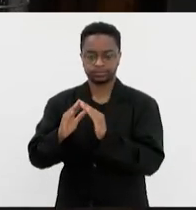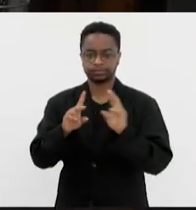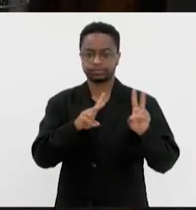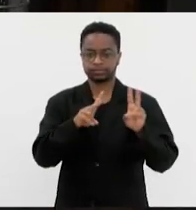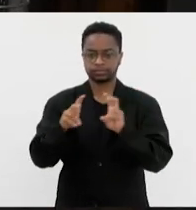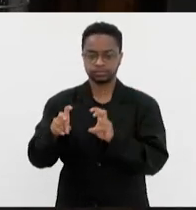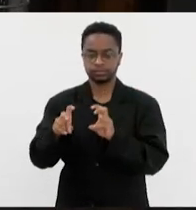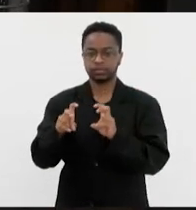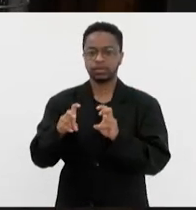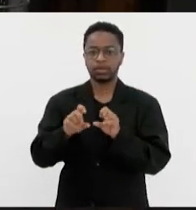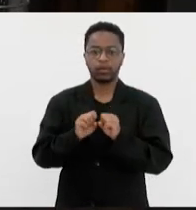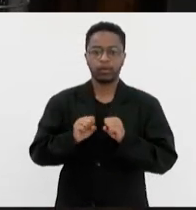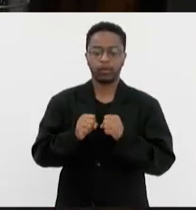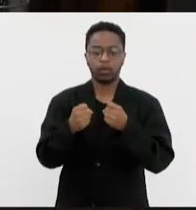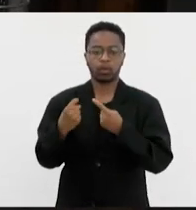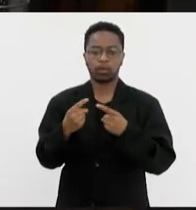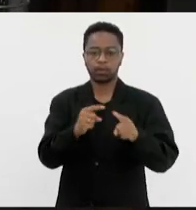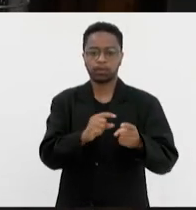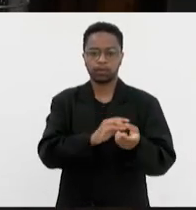fundiários, de combate às